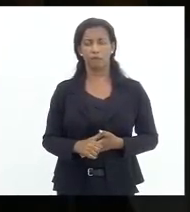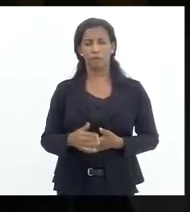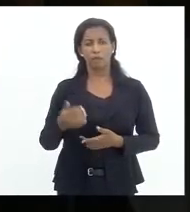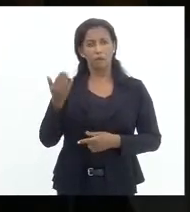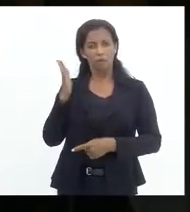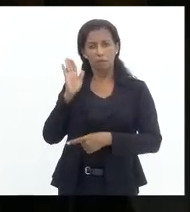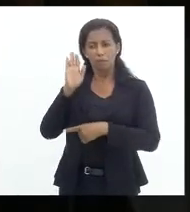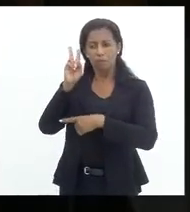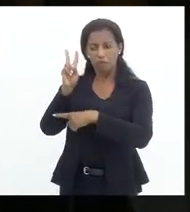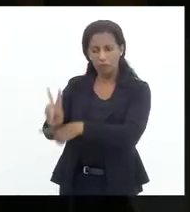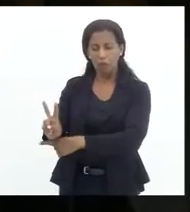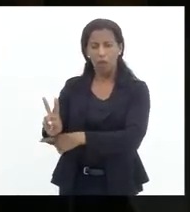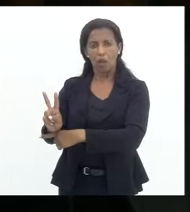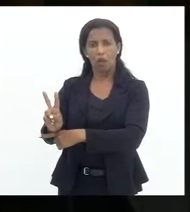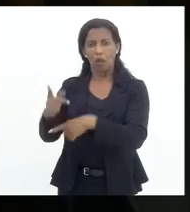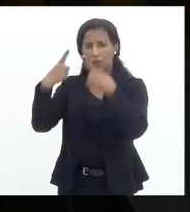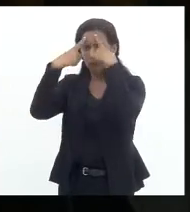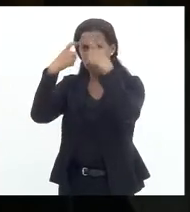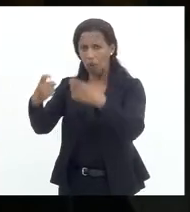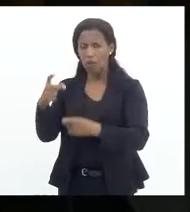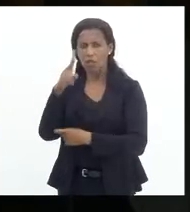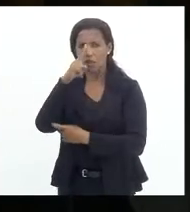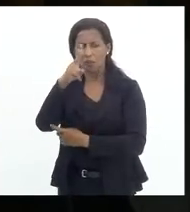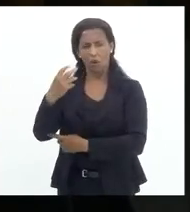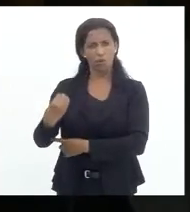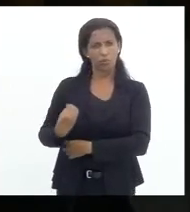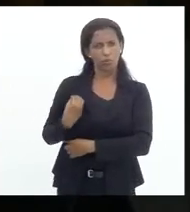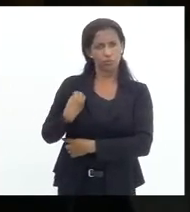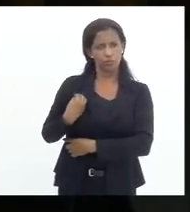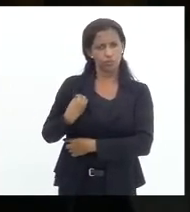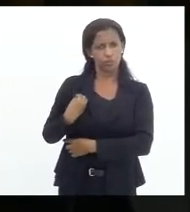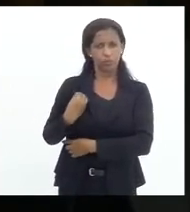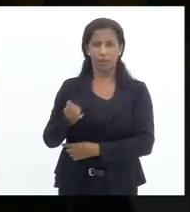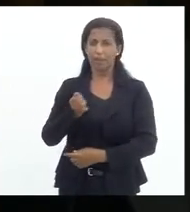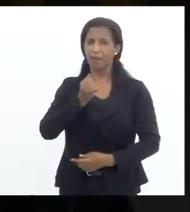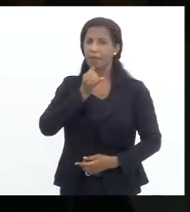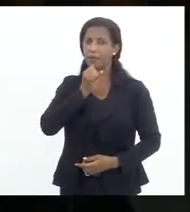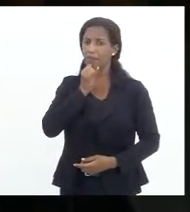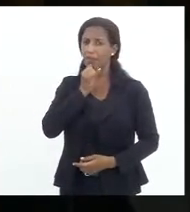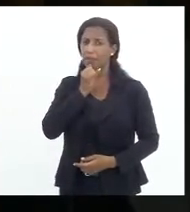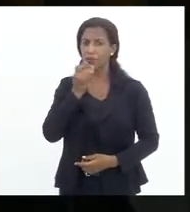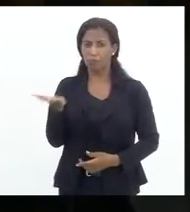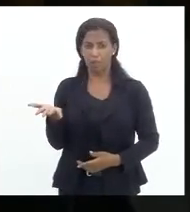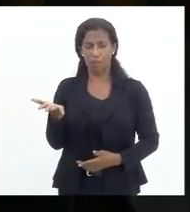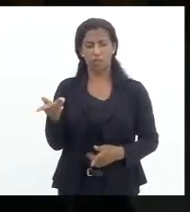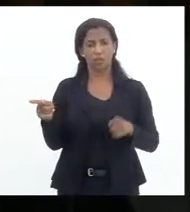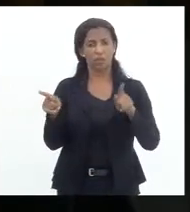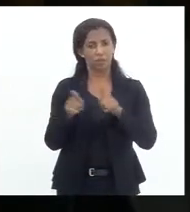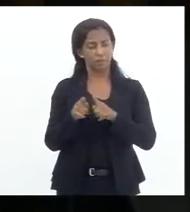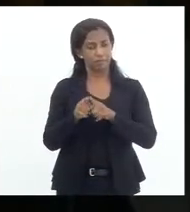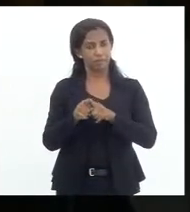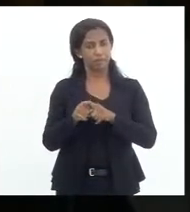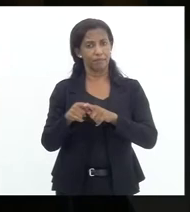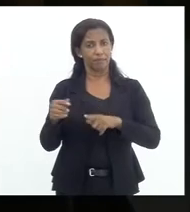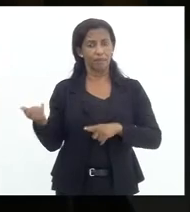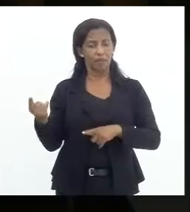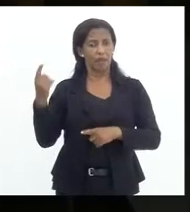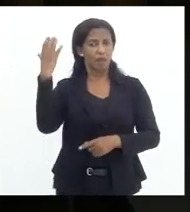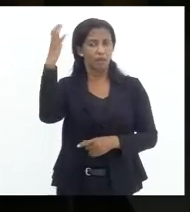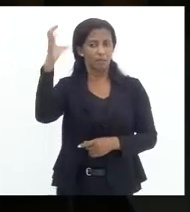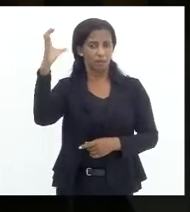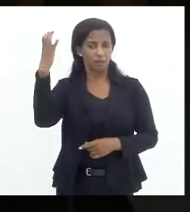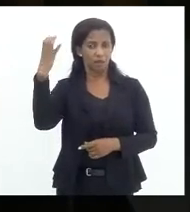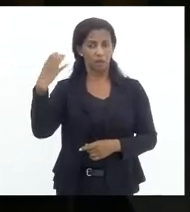violência é fortemente presente infelizmente na região metropolitana do Rio de Janeiro e o